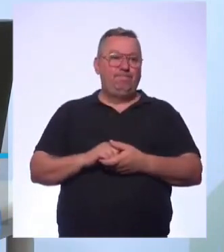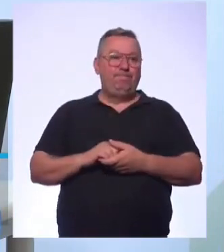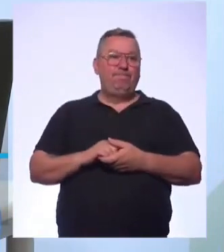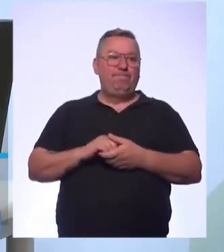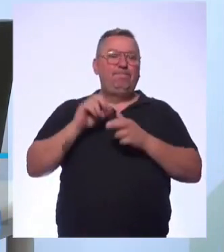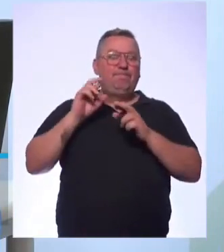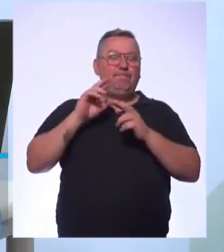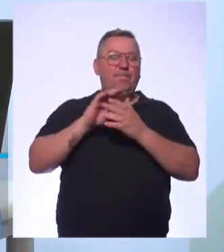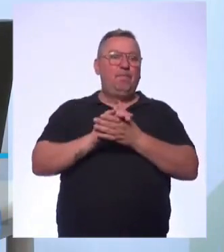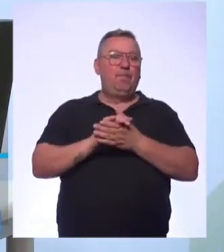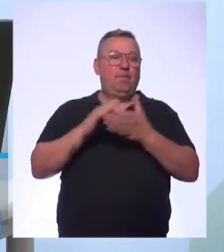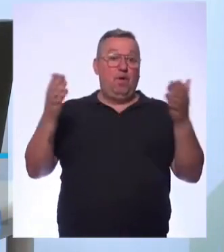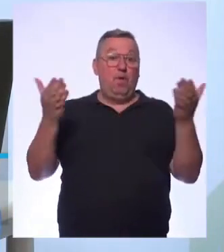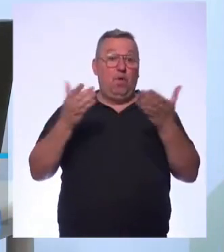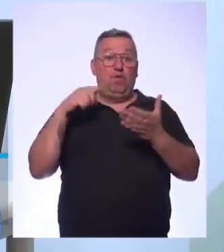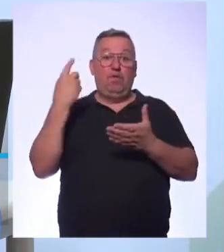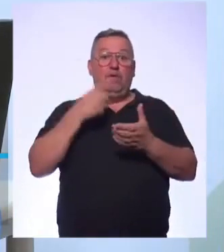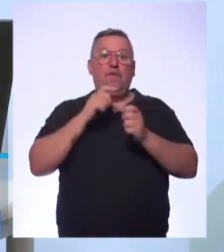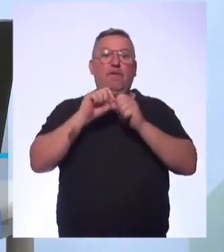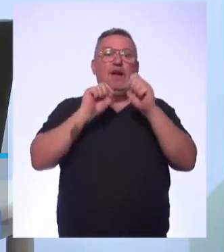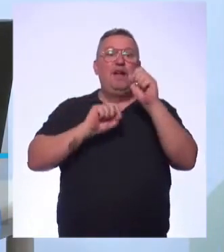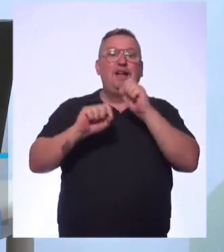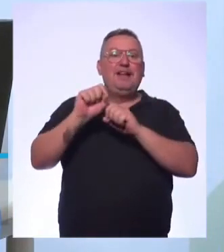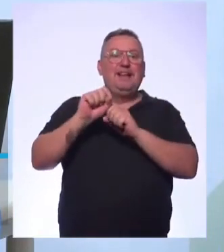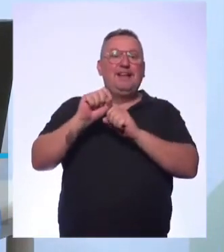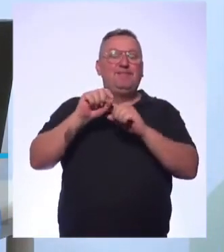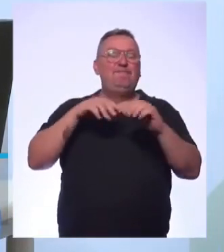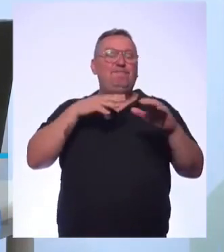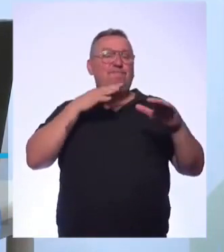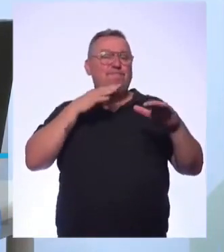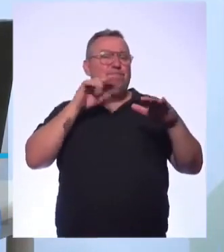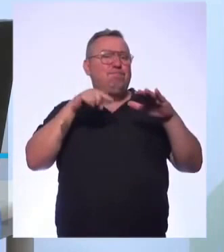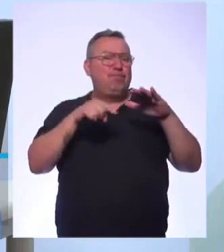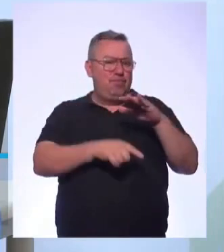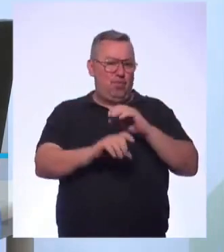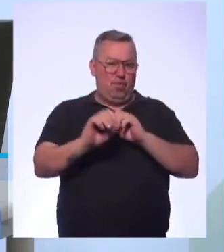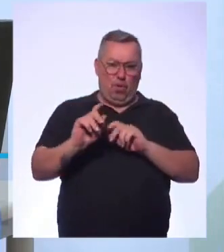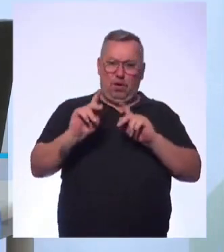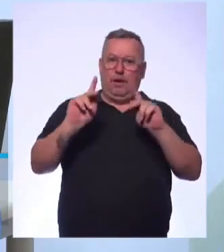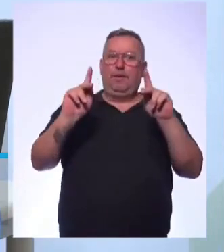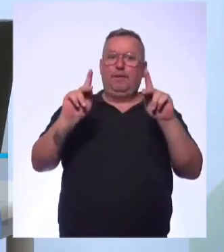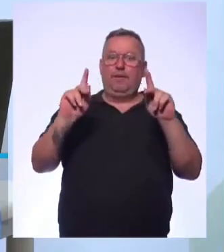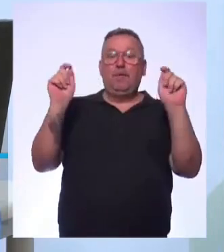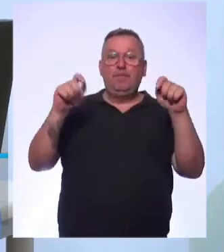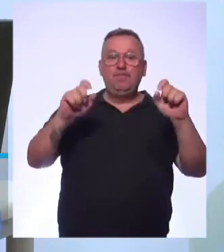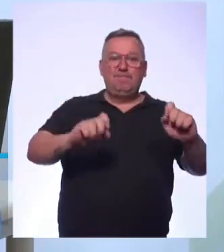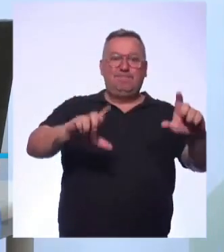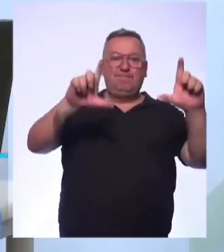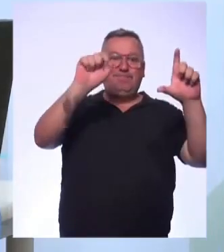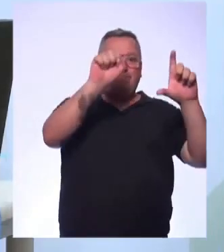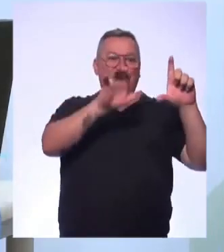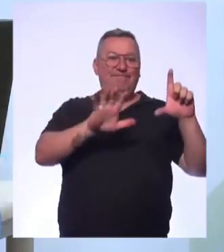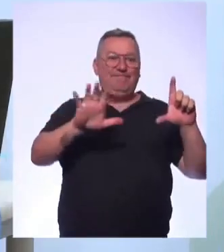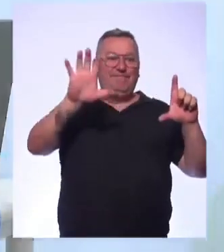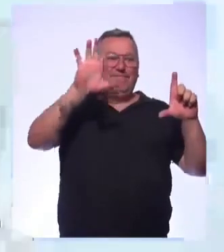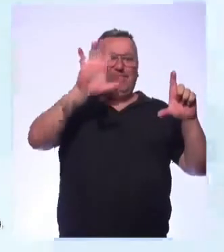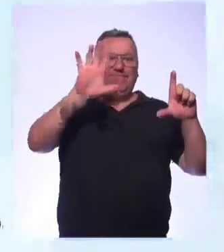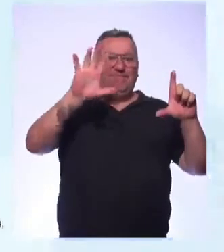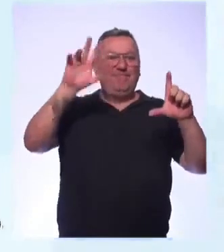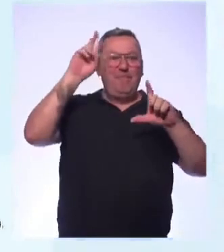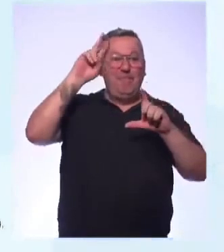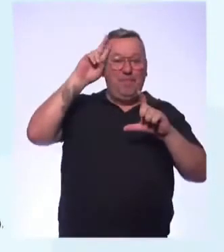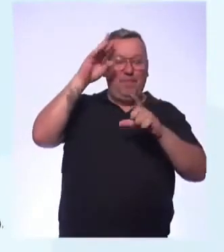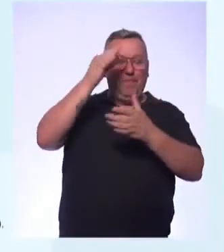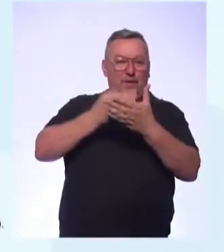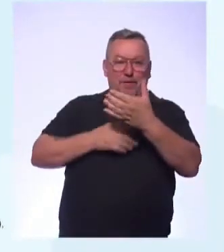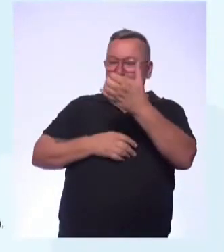que a gente trabalhou. Então, hoje nós iremos fazer o quê? Aprofundar esses estudos aí, certo? Pode colocar aí na tela, retomando o texto.